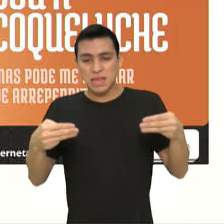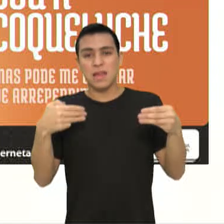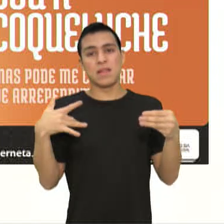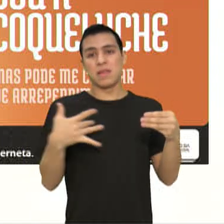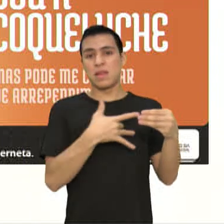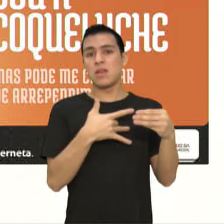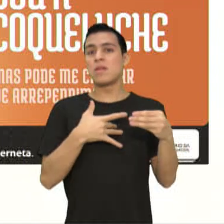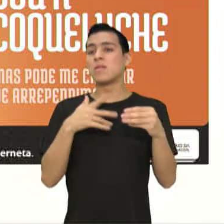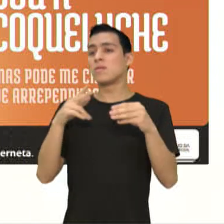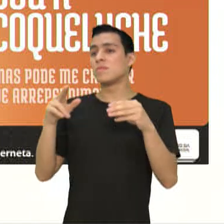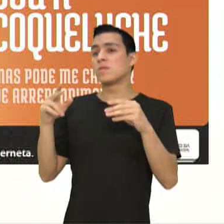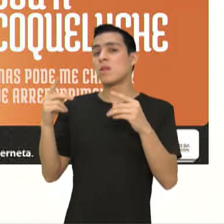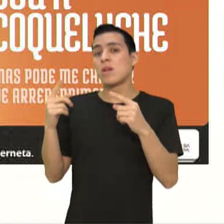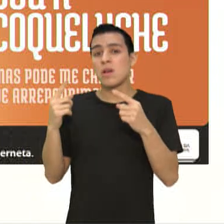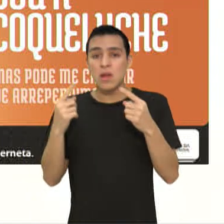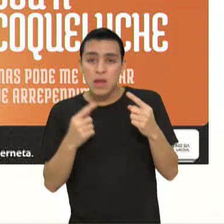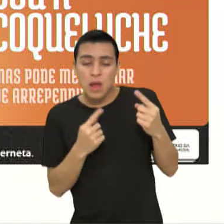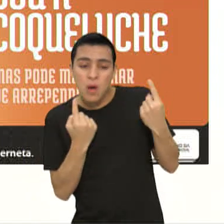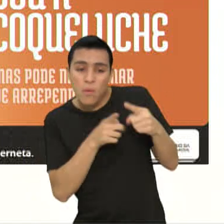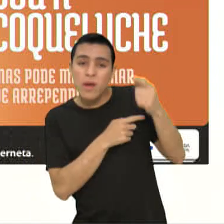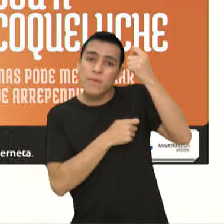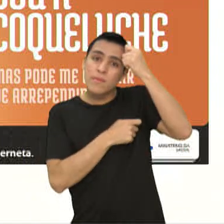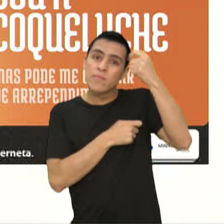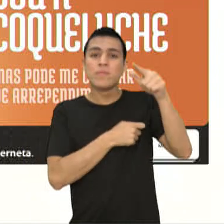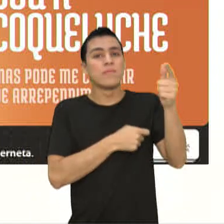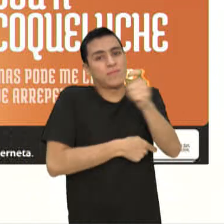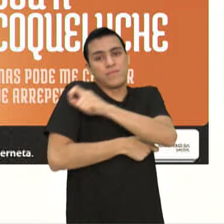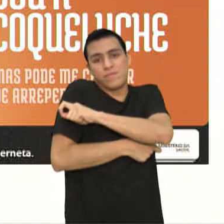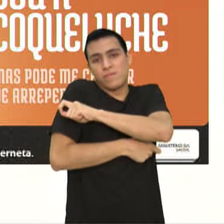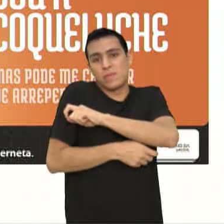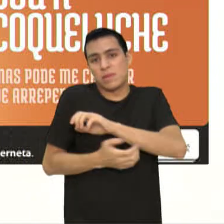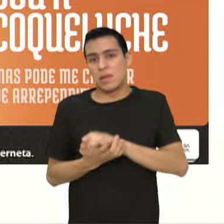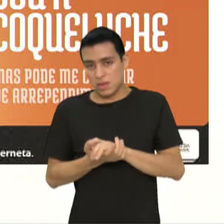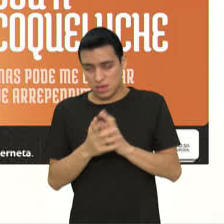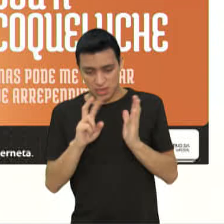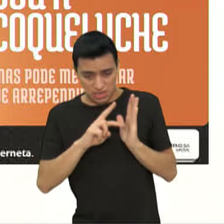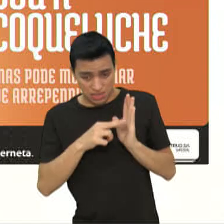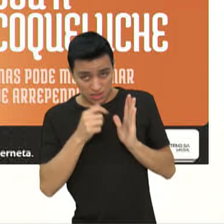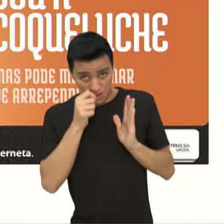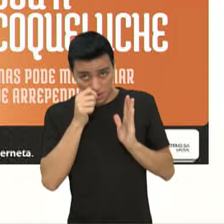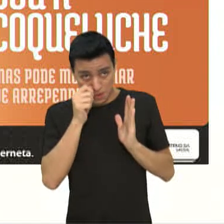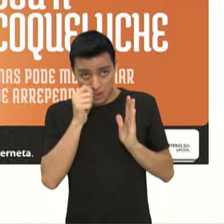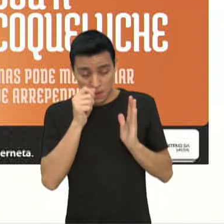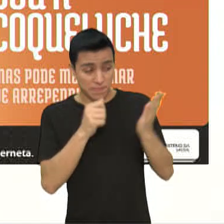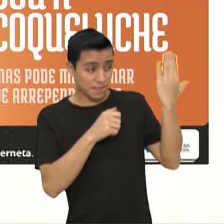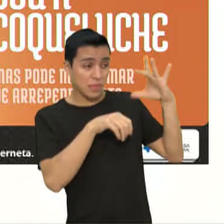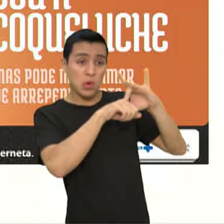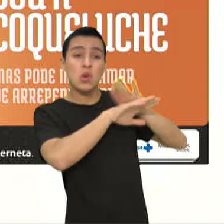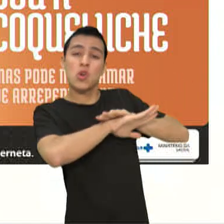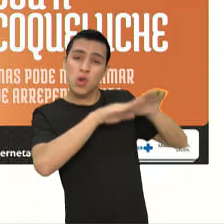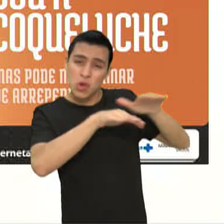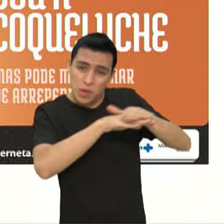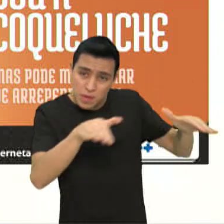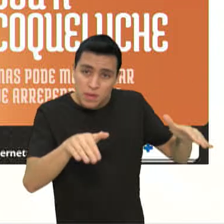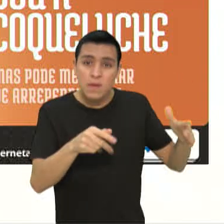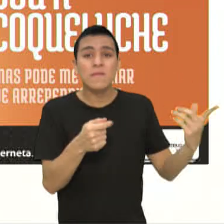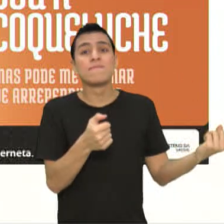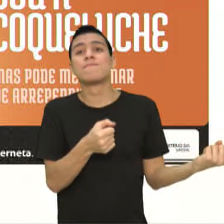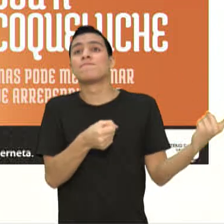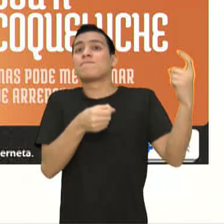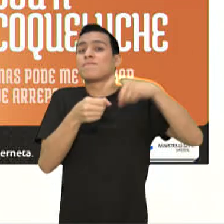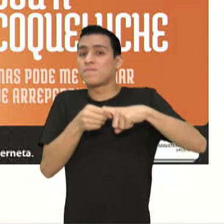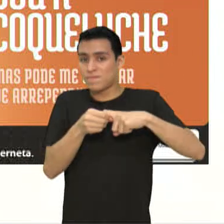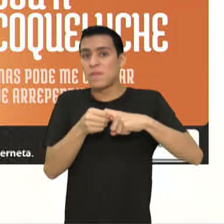campanha? Contra arrependimento não há vacina. Mostrando doenças que já haviam sumido e que